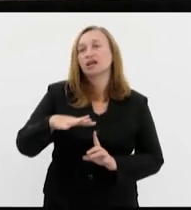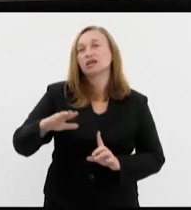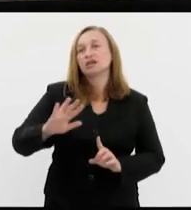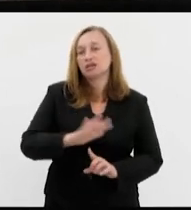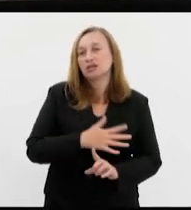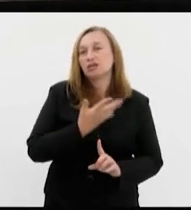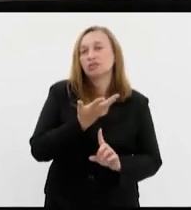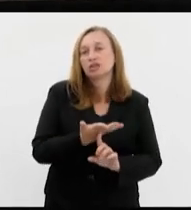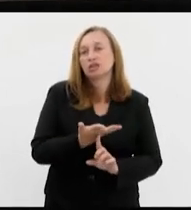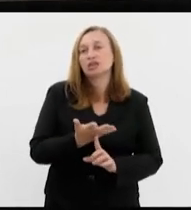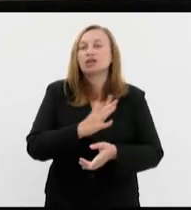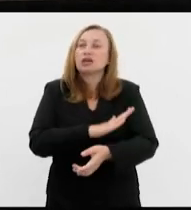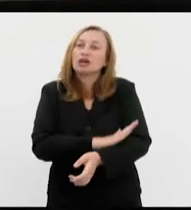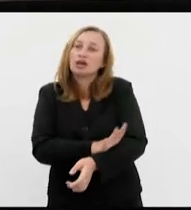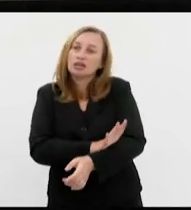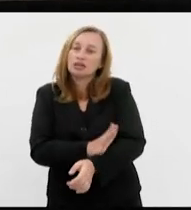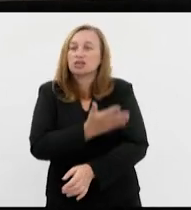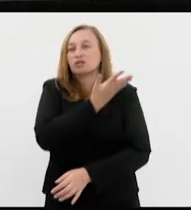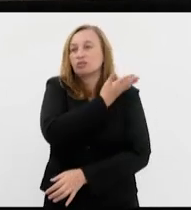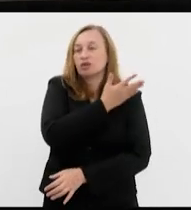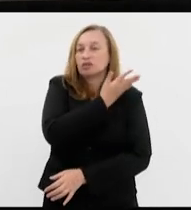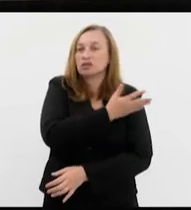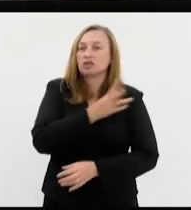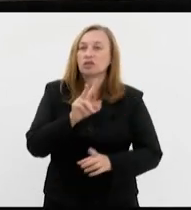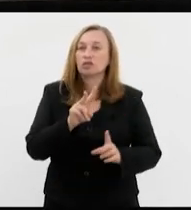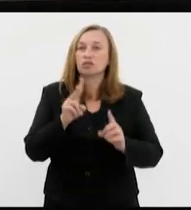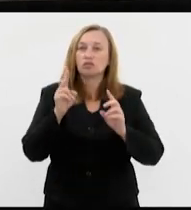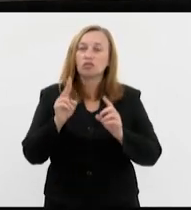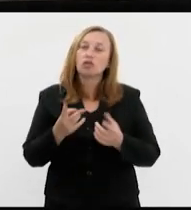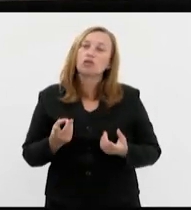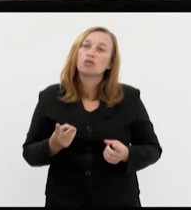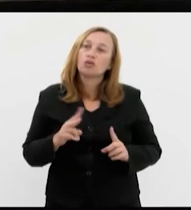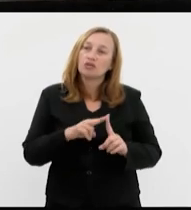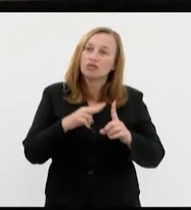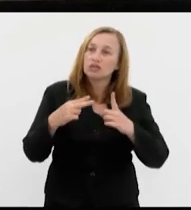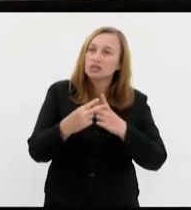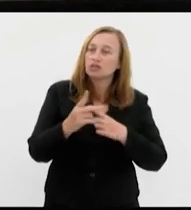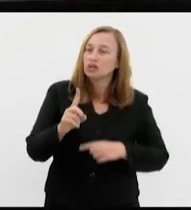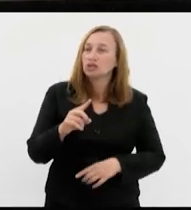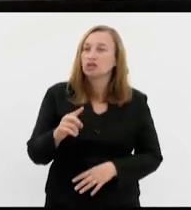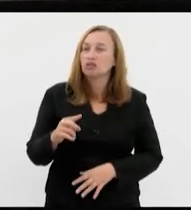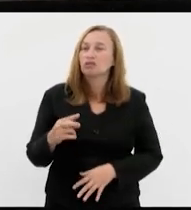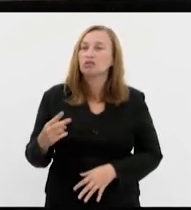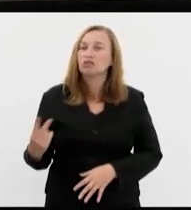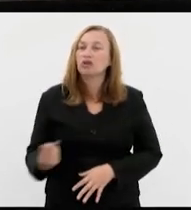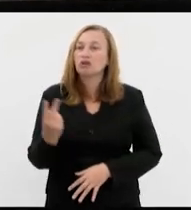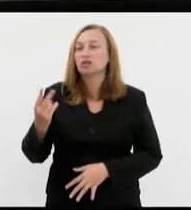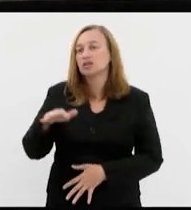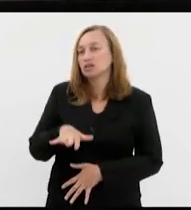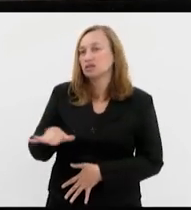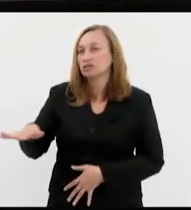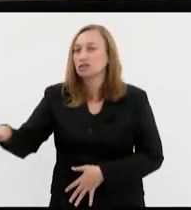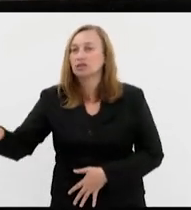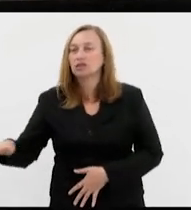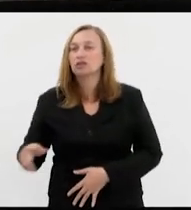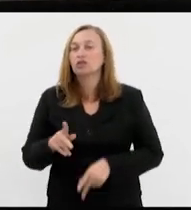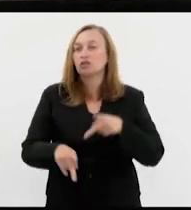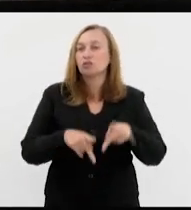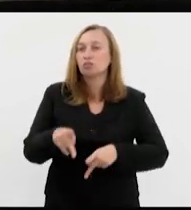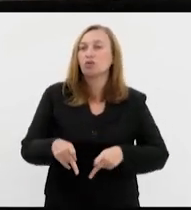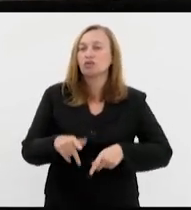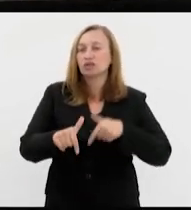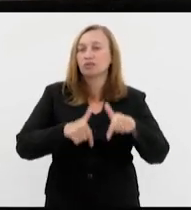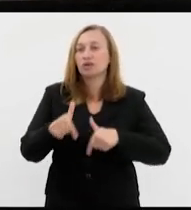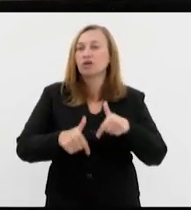dinâmica racista, com a dinâmica preconceituosa e com um olhar, né, que não privilegia a periferia e que não privilegia os trabalhadores. Muito